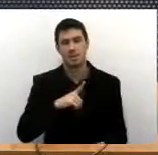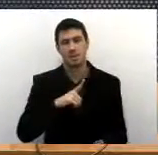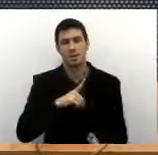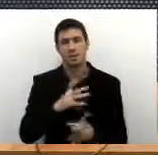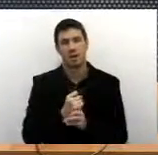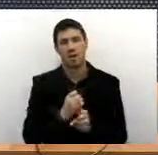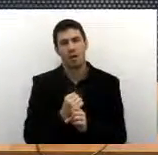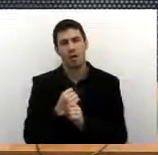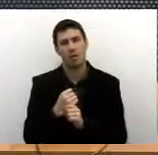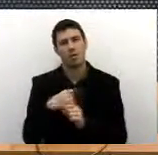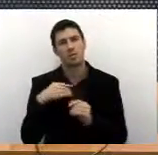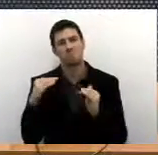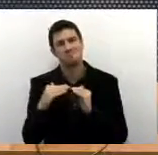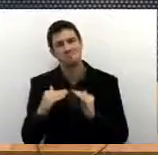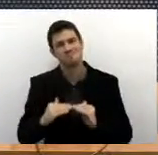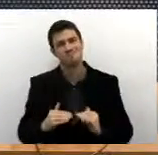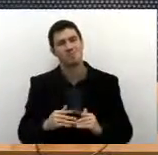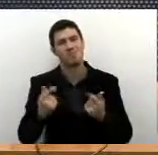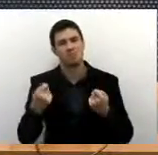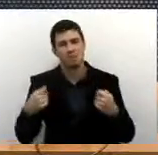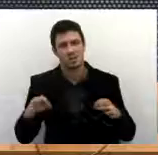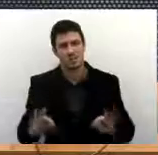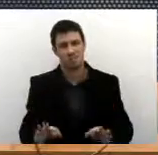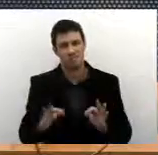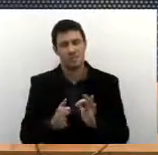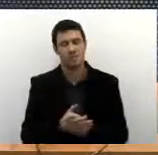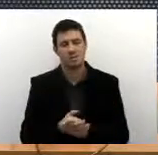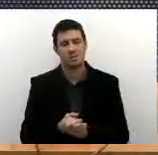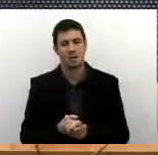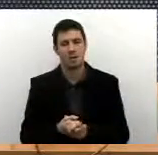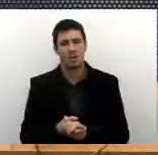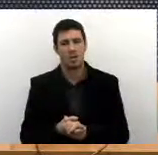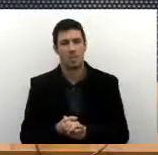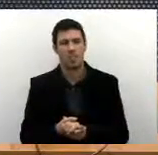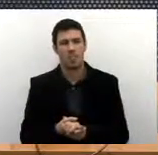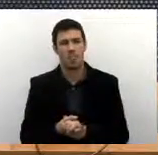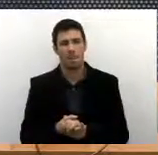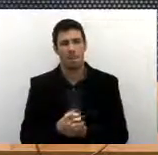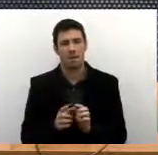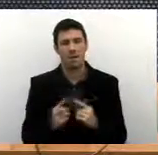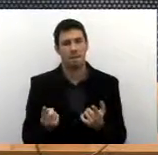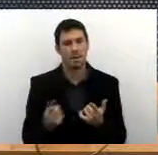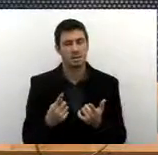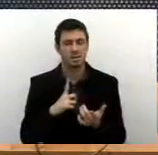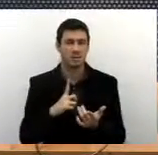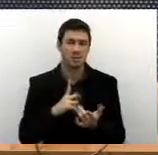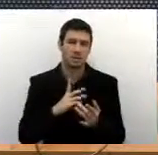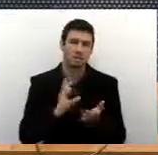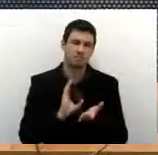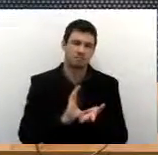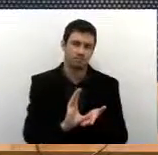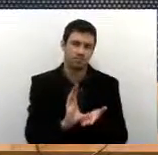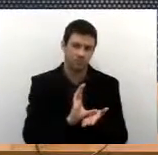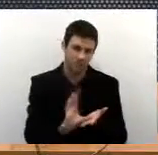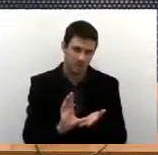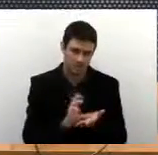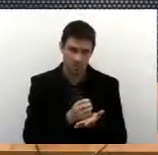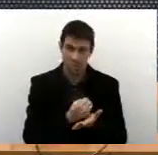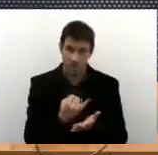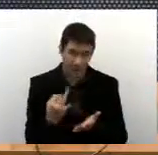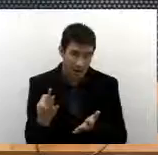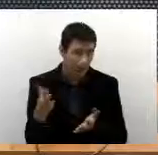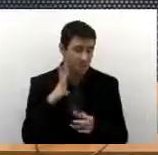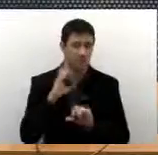contas e ter que bater. E, claro, o investimento, nós temos muitas mudanças